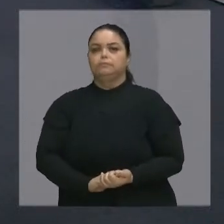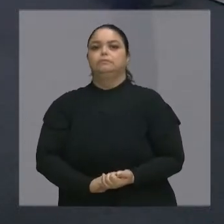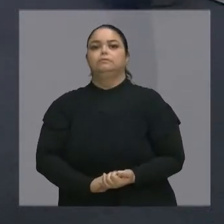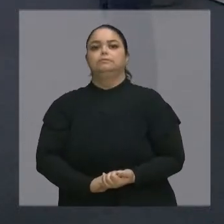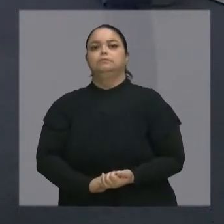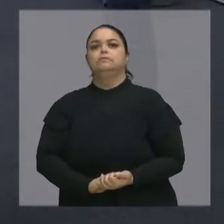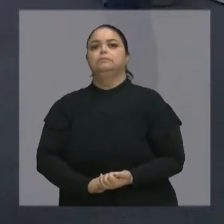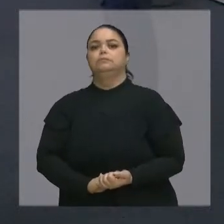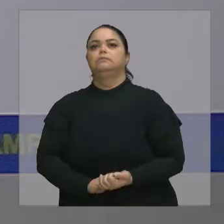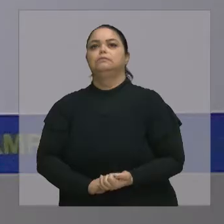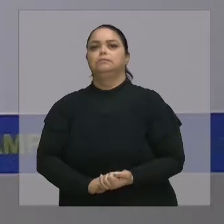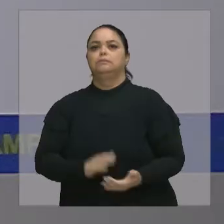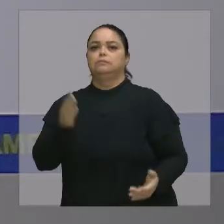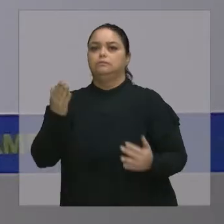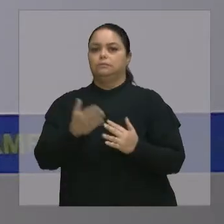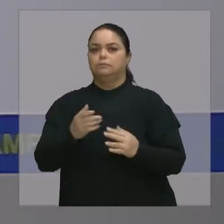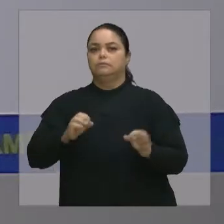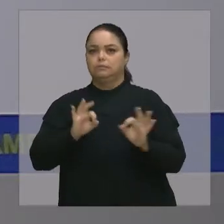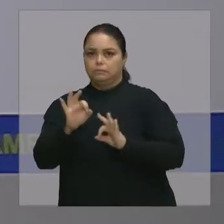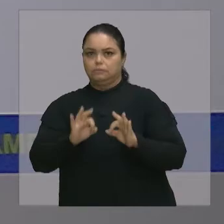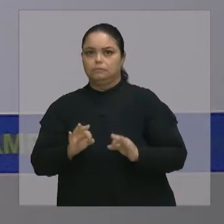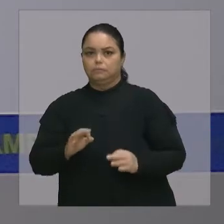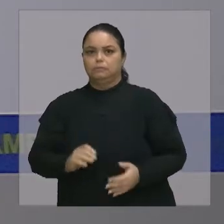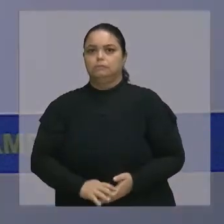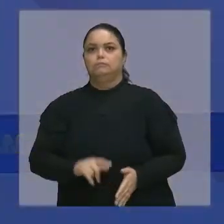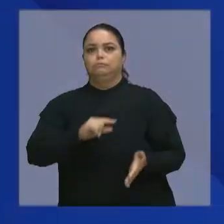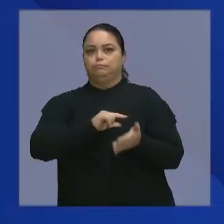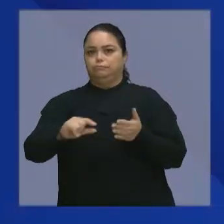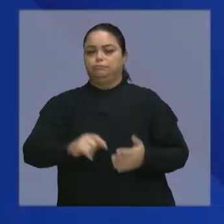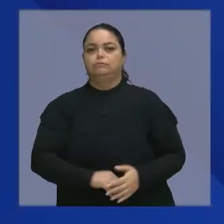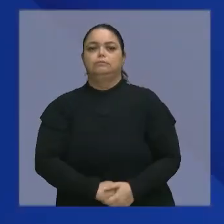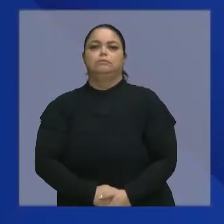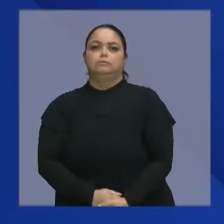Perderemos a sessão por alguns instantes para a organização da pauta.